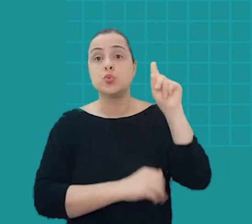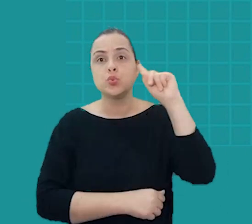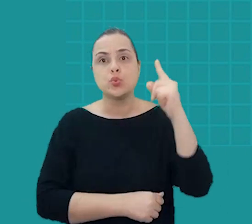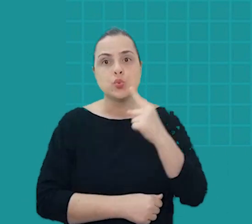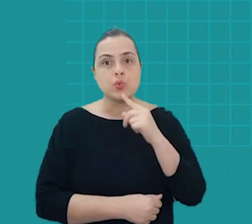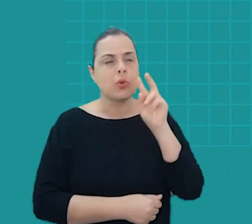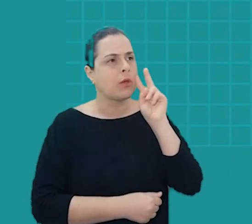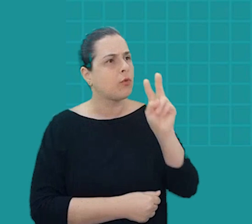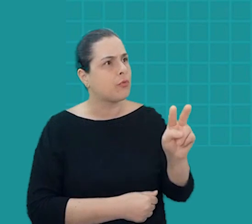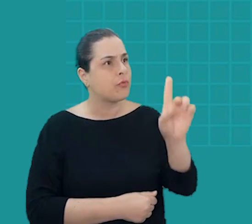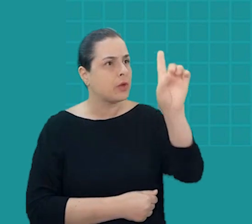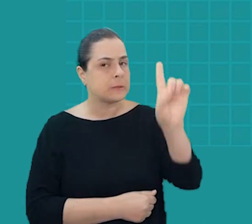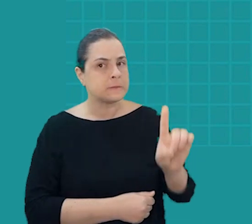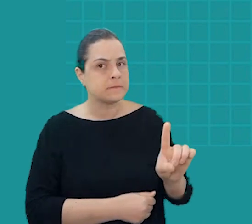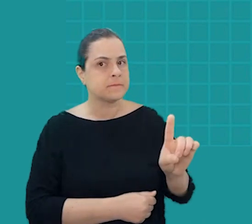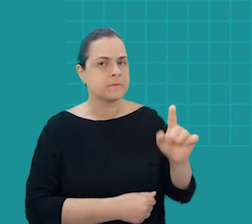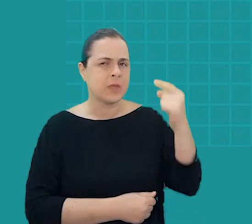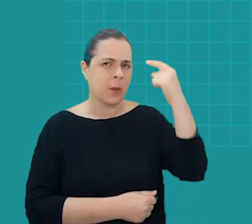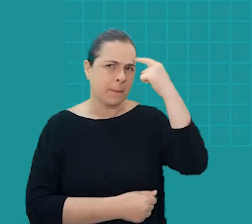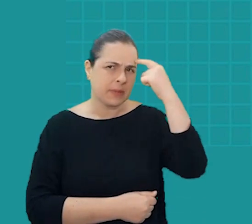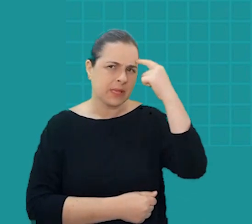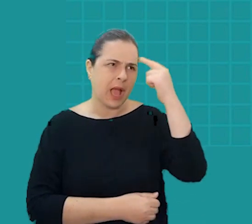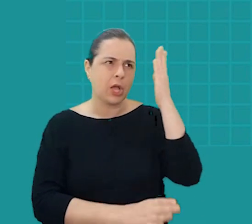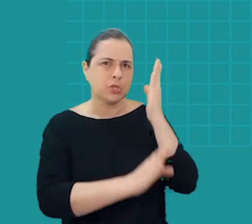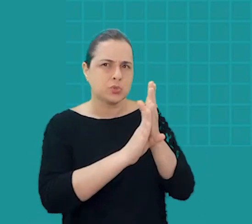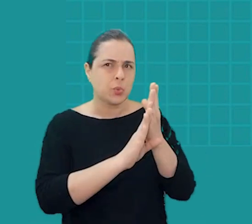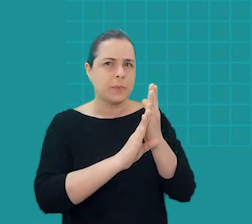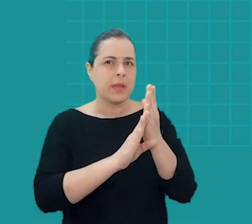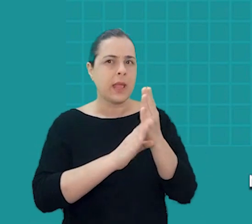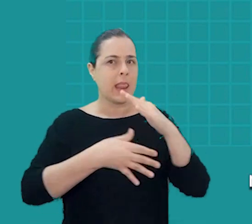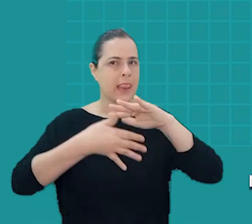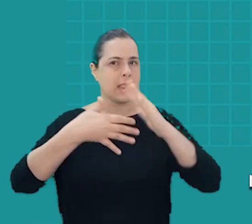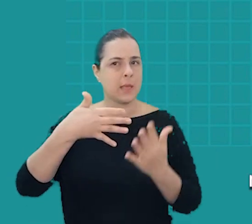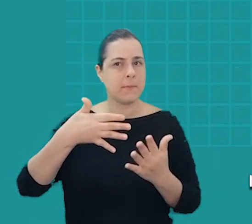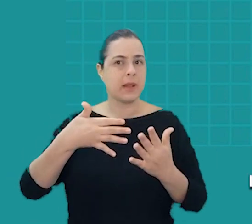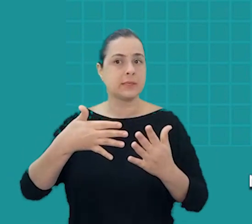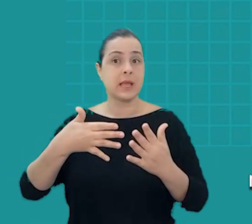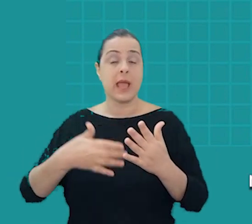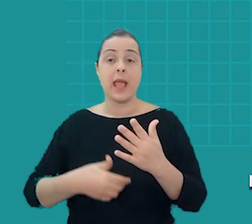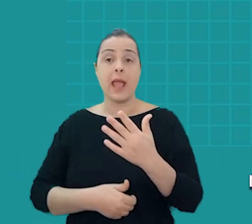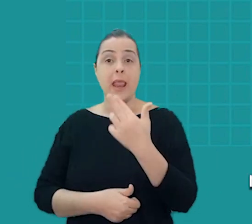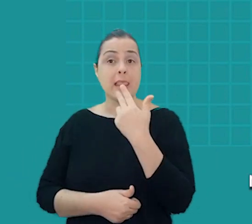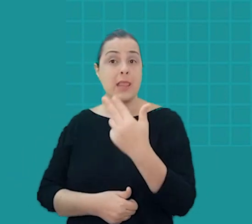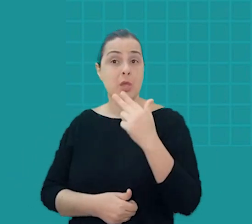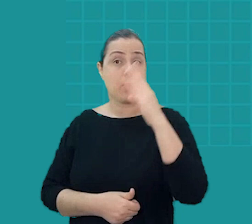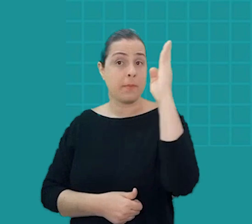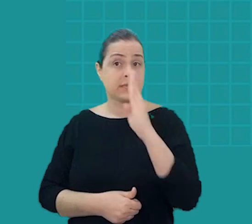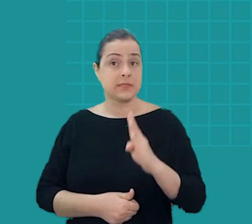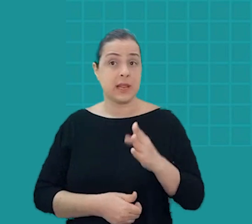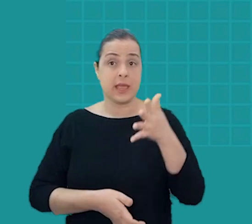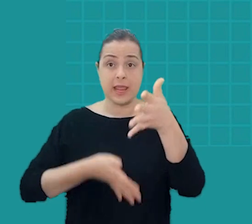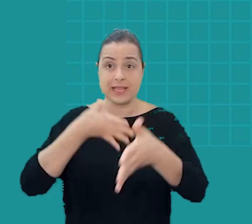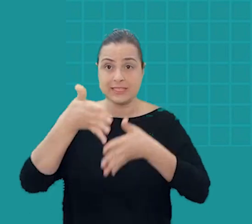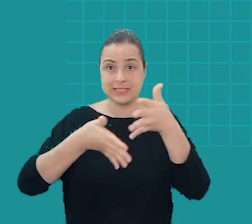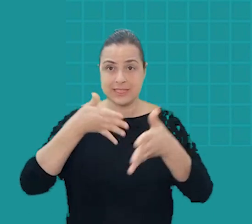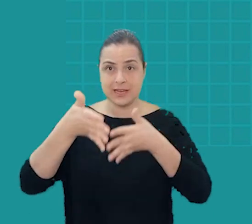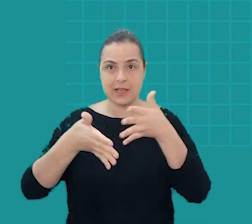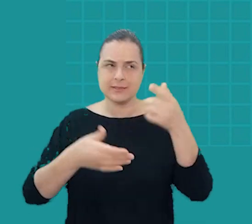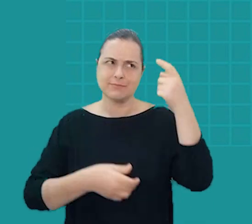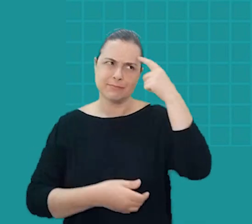eu descobri que Libras é a linguagem brasileira de sinais, não sei porquê, mas tomei uma decisão. É melhor